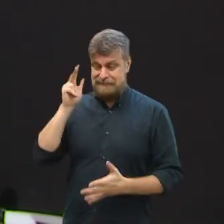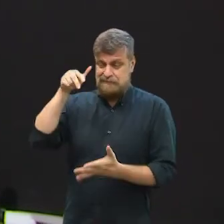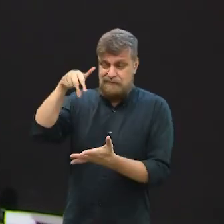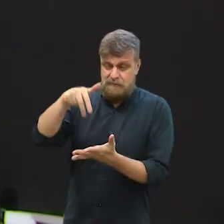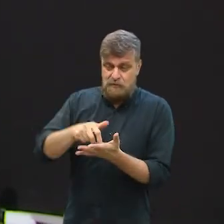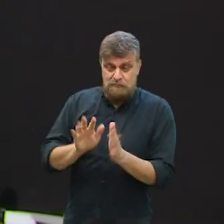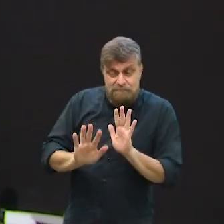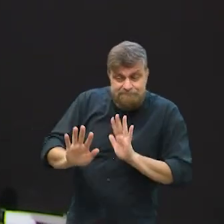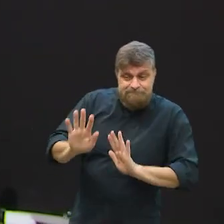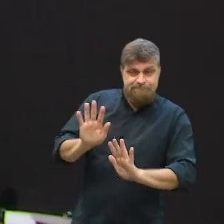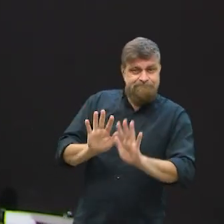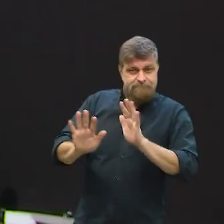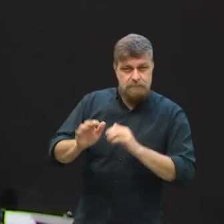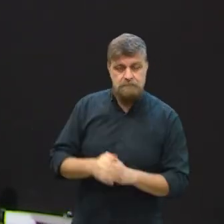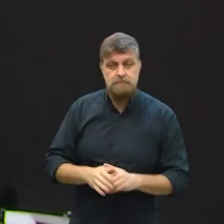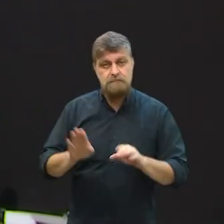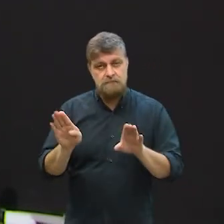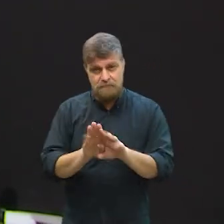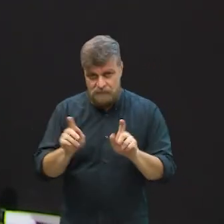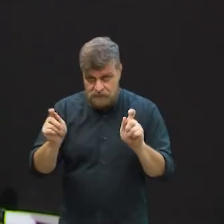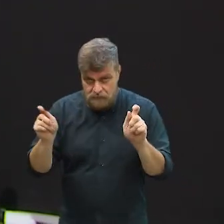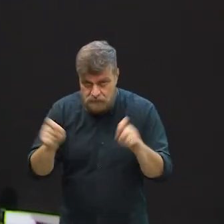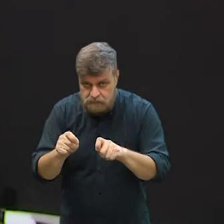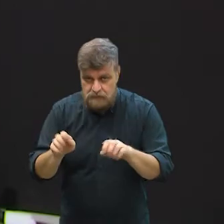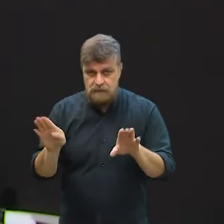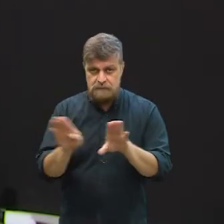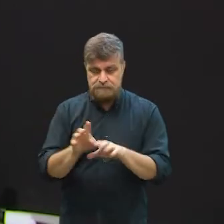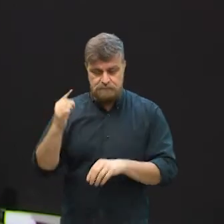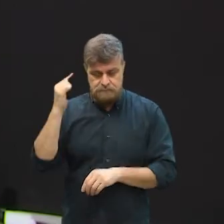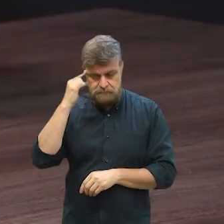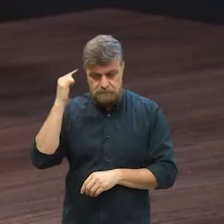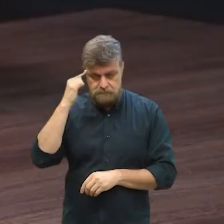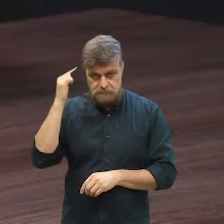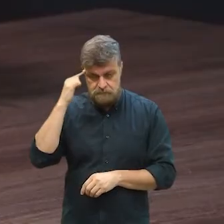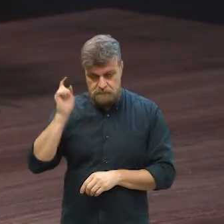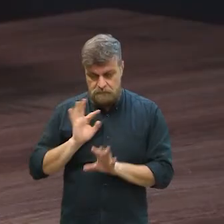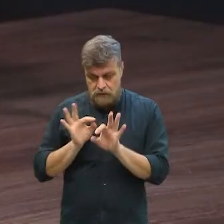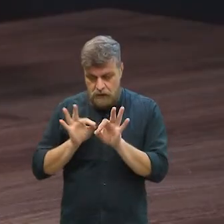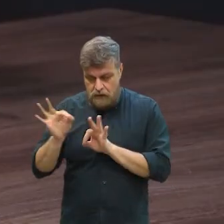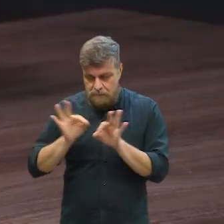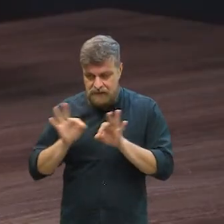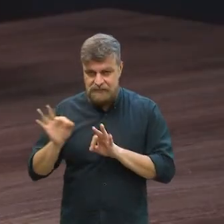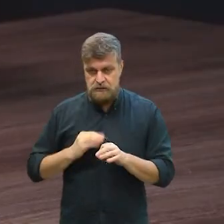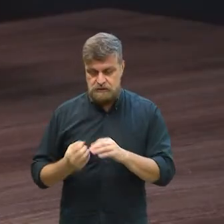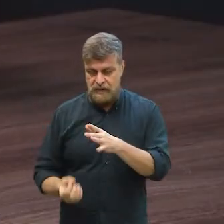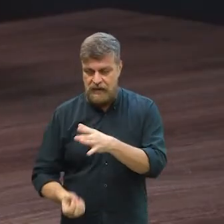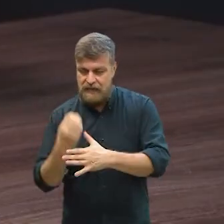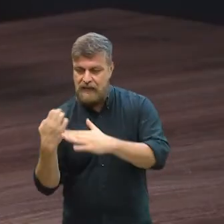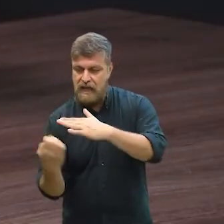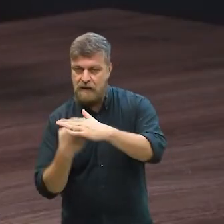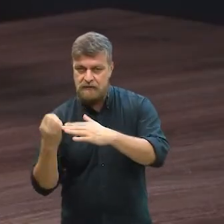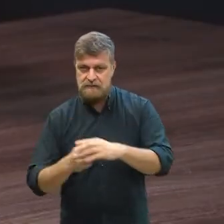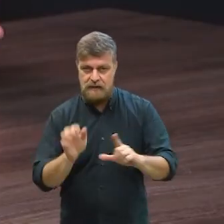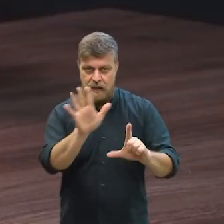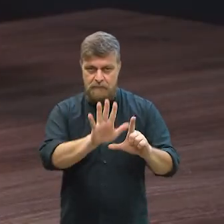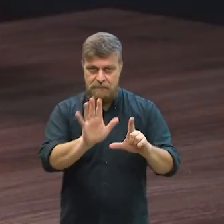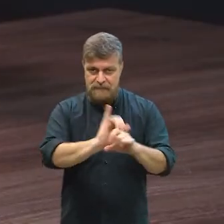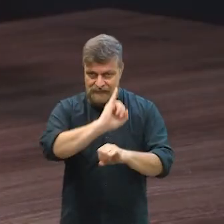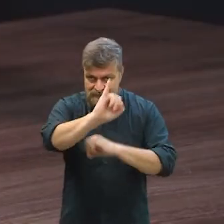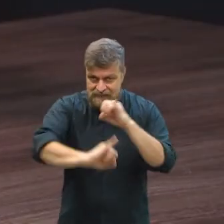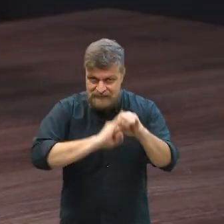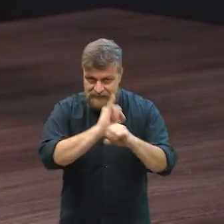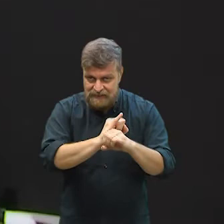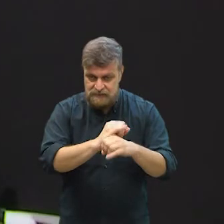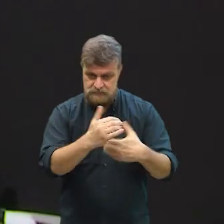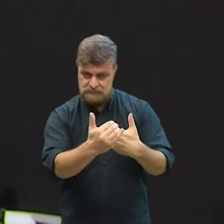algumas atividades presenciais. Também é possível, então, pensar em planejar o negócio de forma